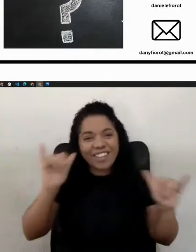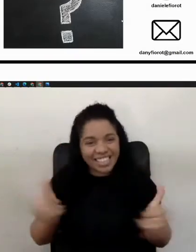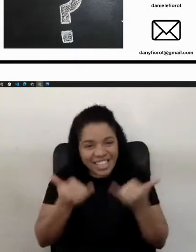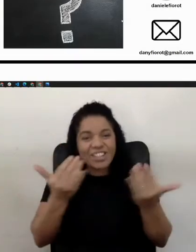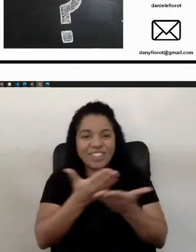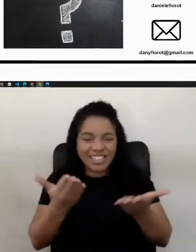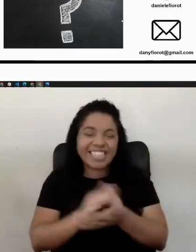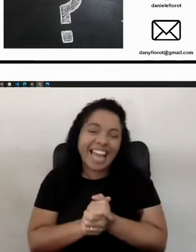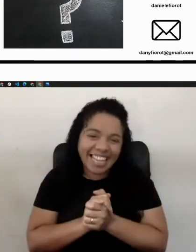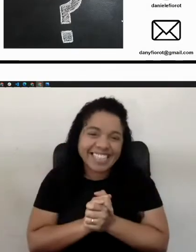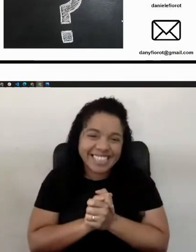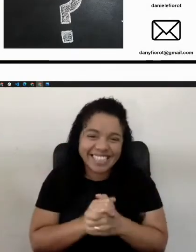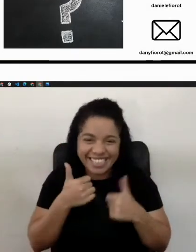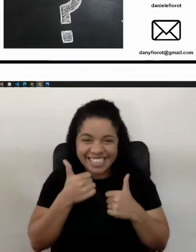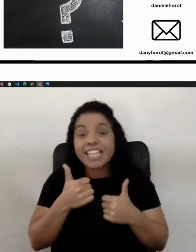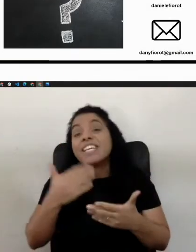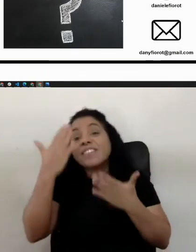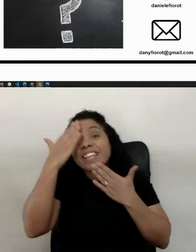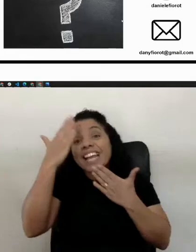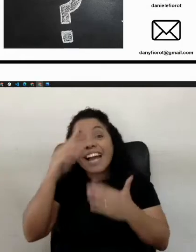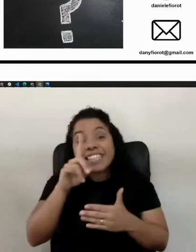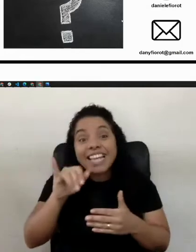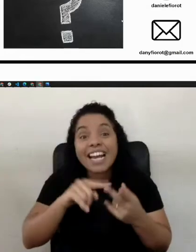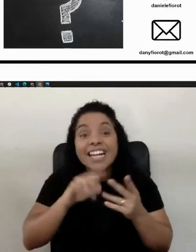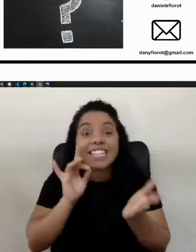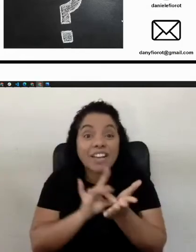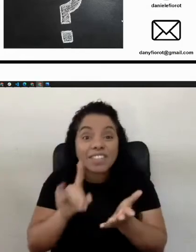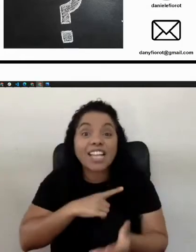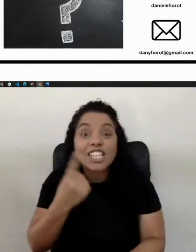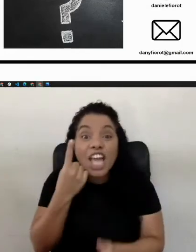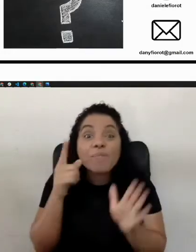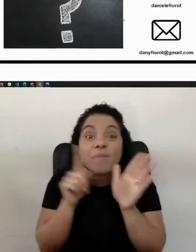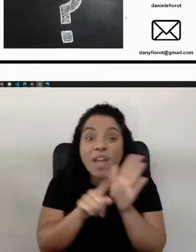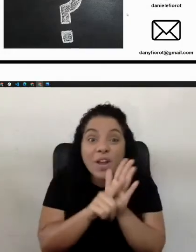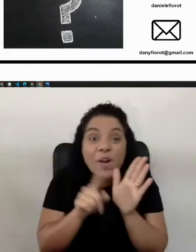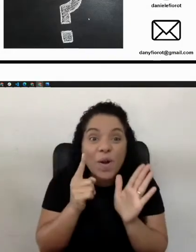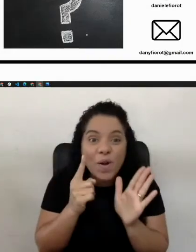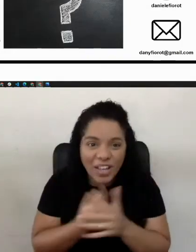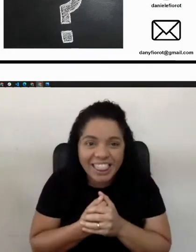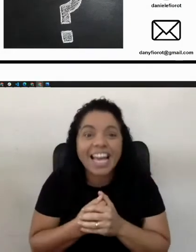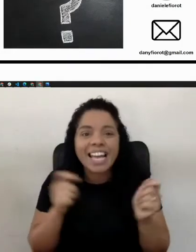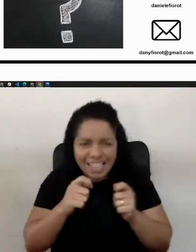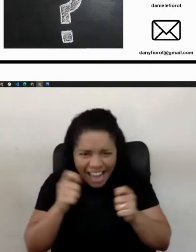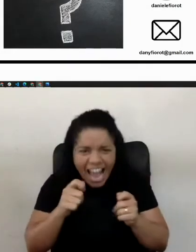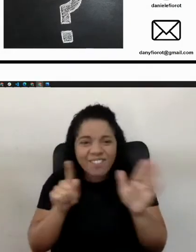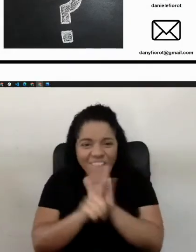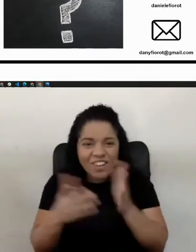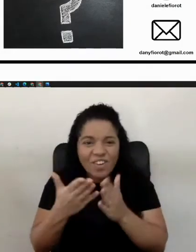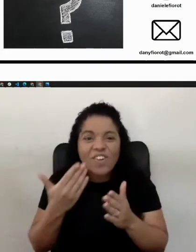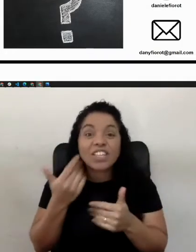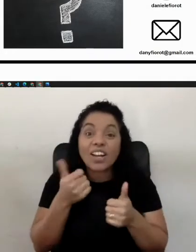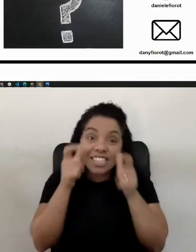aí. Obrigada, Dani. Na verdade, assim, tem uma perguntinha. Dá para a gente fazer ela. Eu acho ela